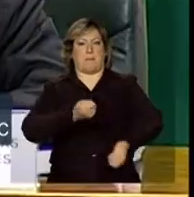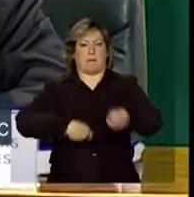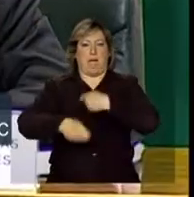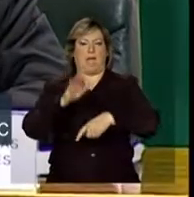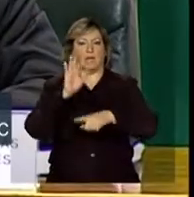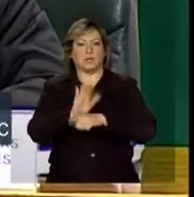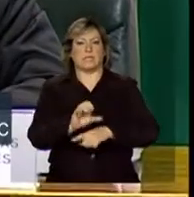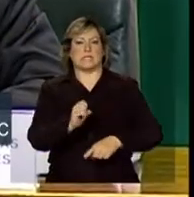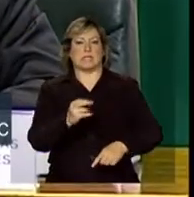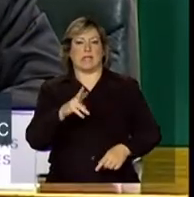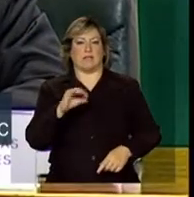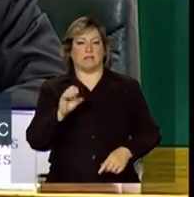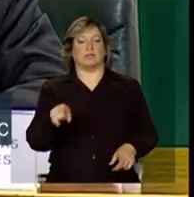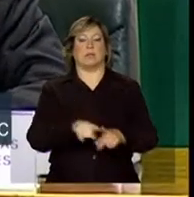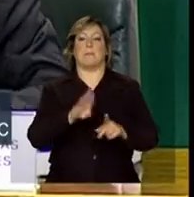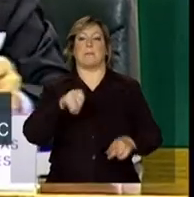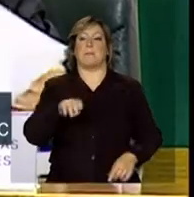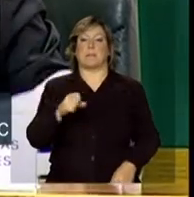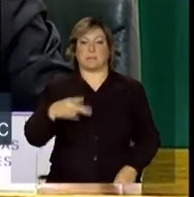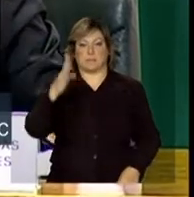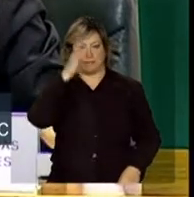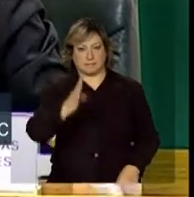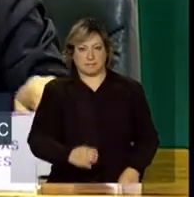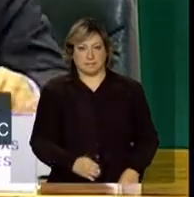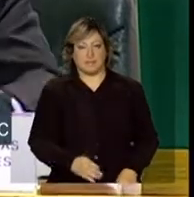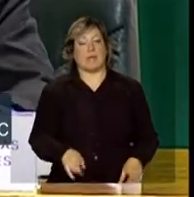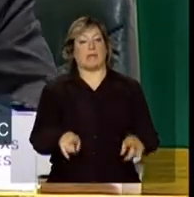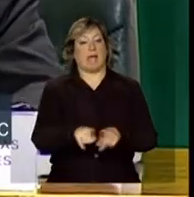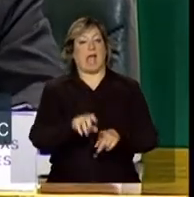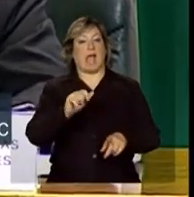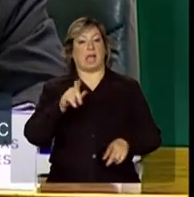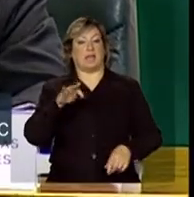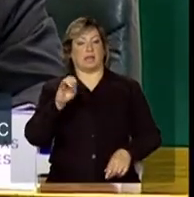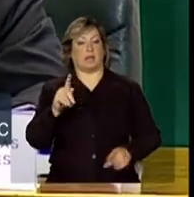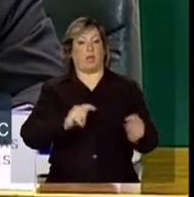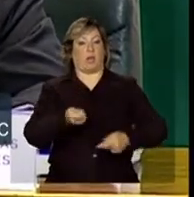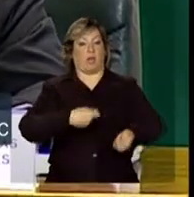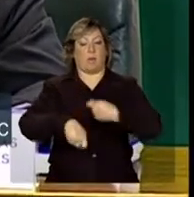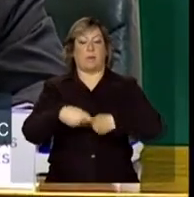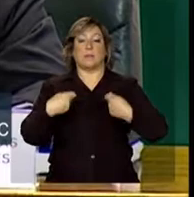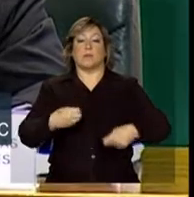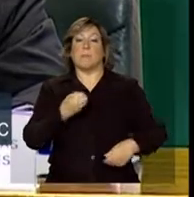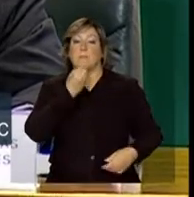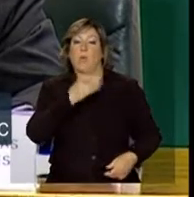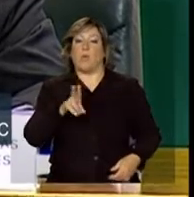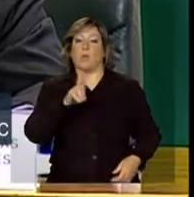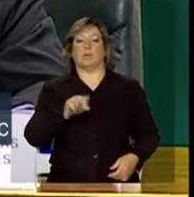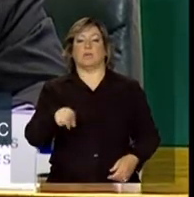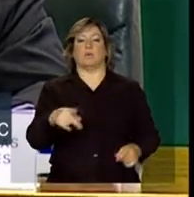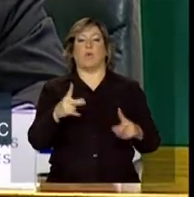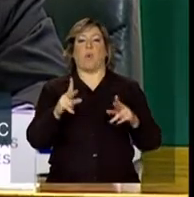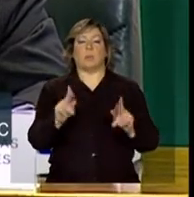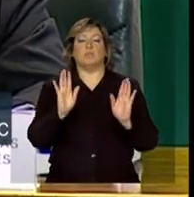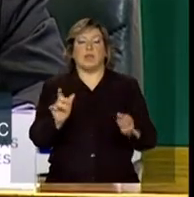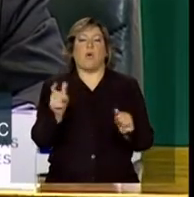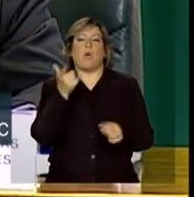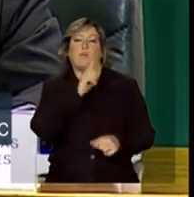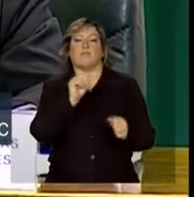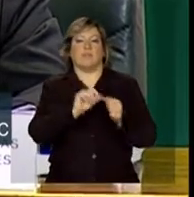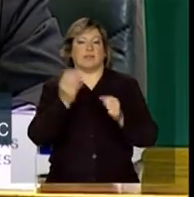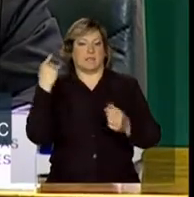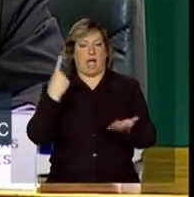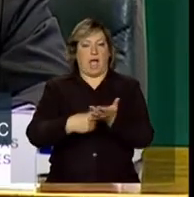brasileiros é fundamental que os agentes econômicos possam fazer bom uso do que já foi possível ter com os acordes negociados até aqui